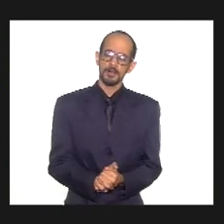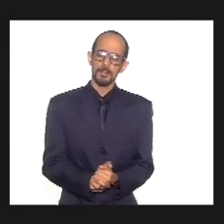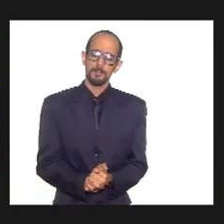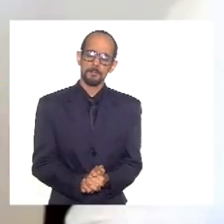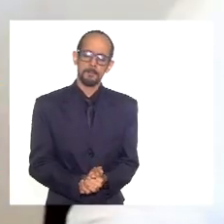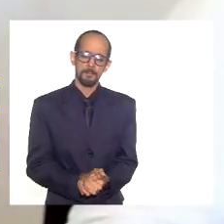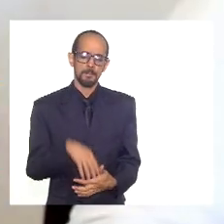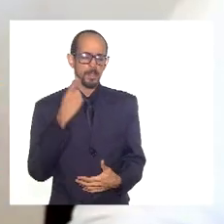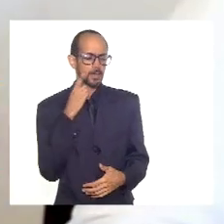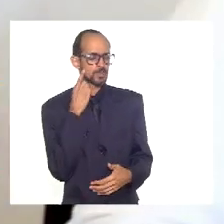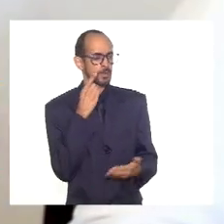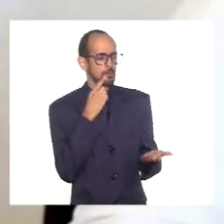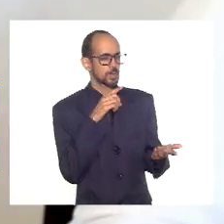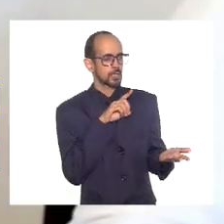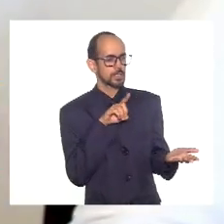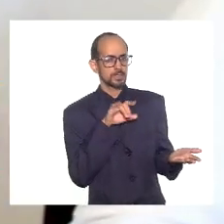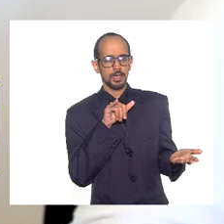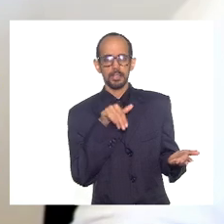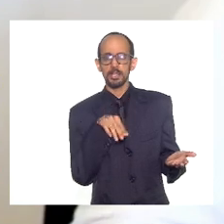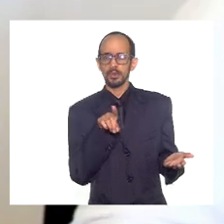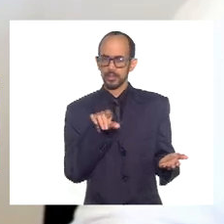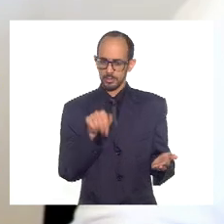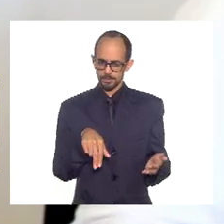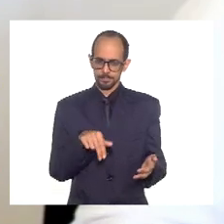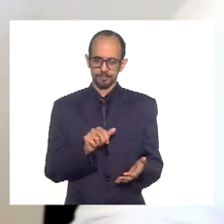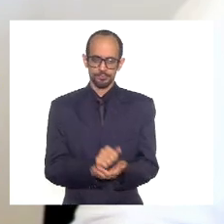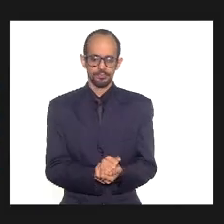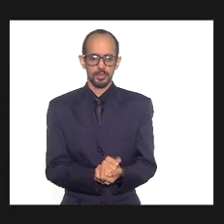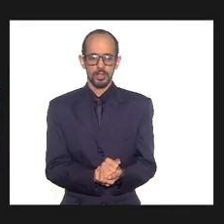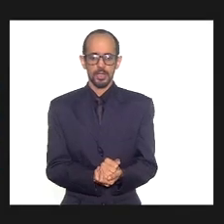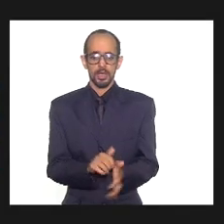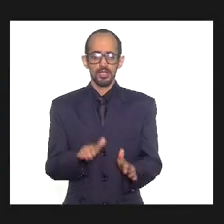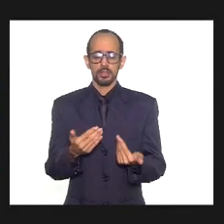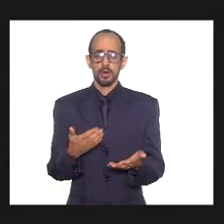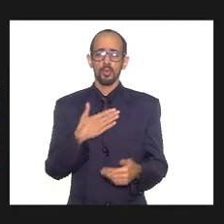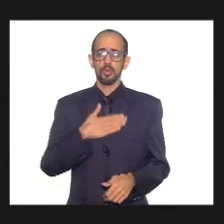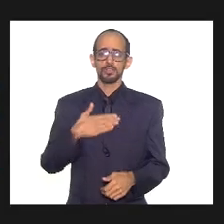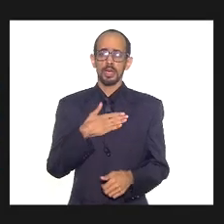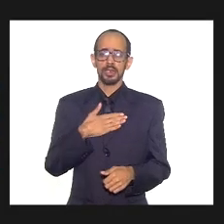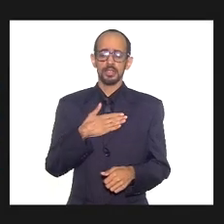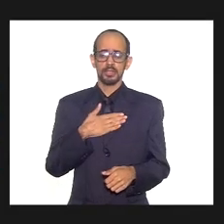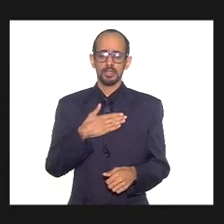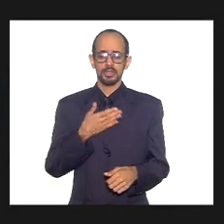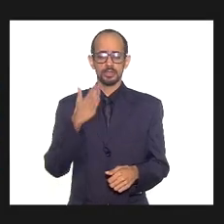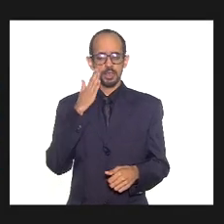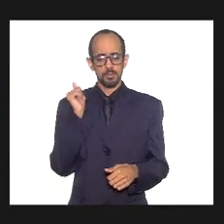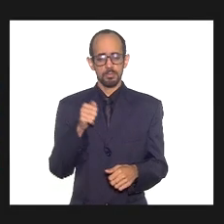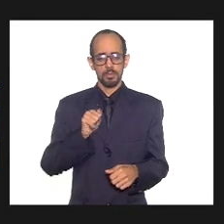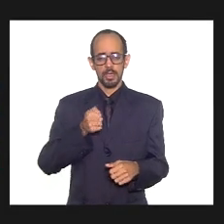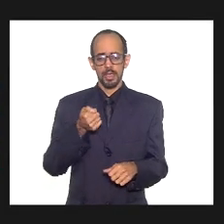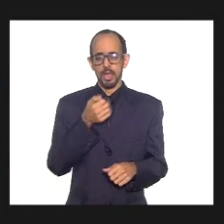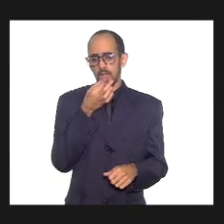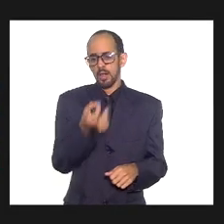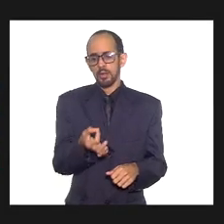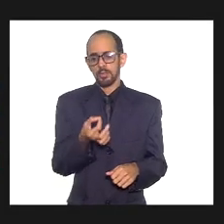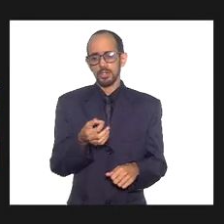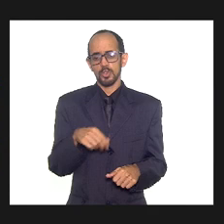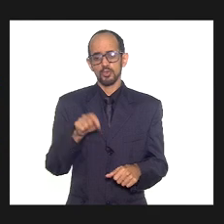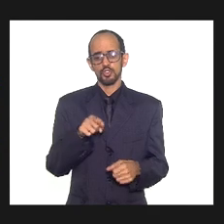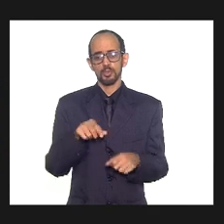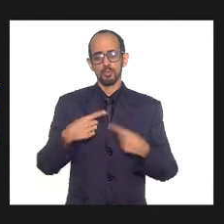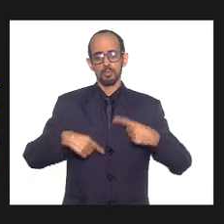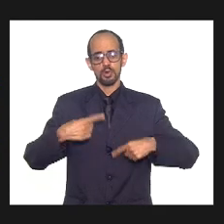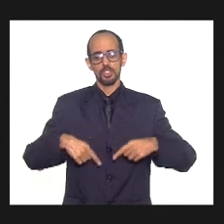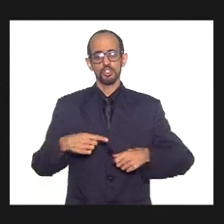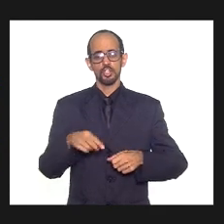A da Zeidan. Eu gostaria de solicitar o parecer pela Comissão de Política Urbana e Habitação.